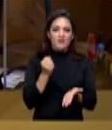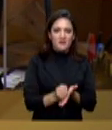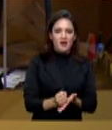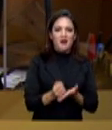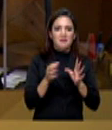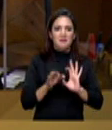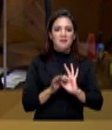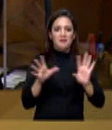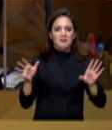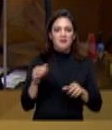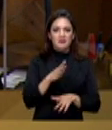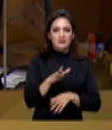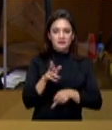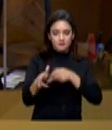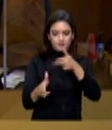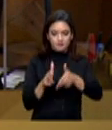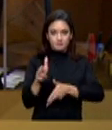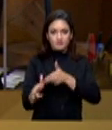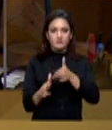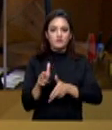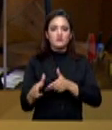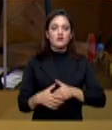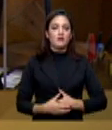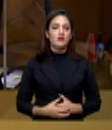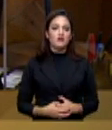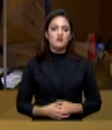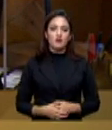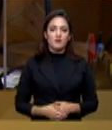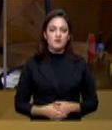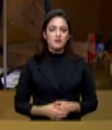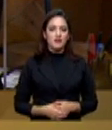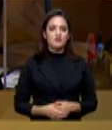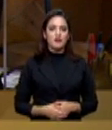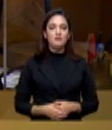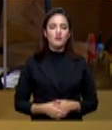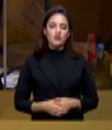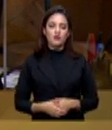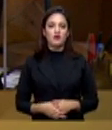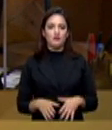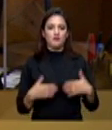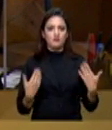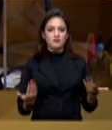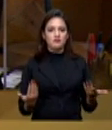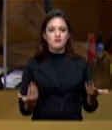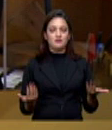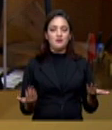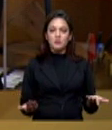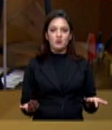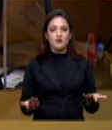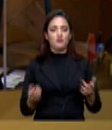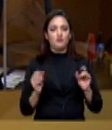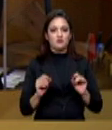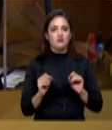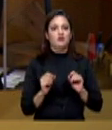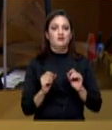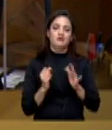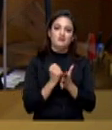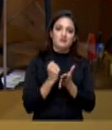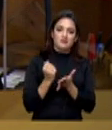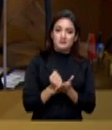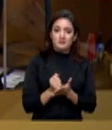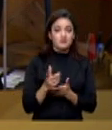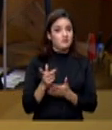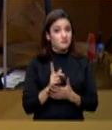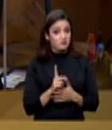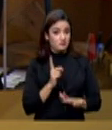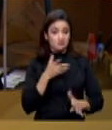de concessão do Setor Ferroviário nesse presidente assentou que é imutabilidade do objeto da concessão não impede